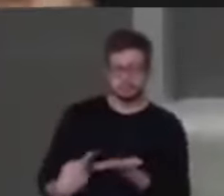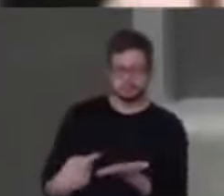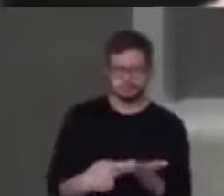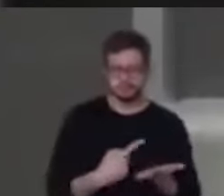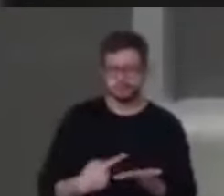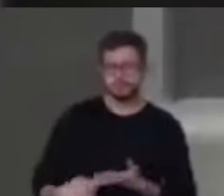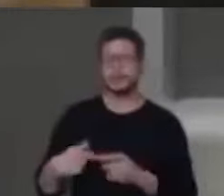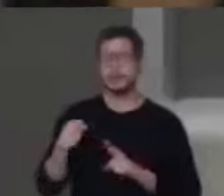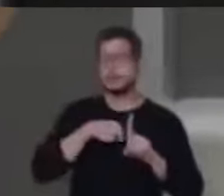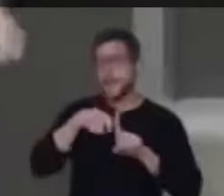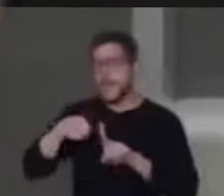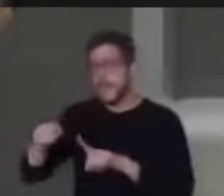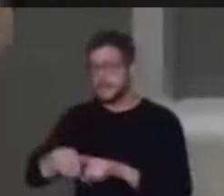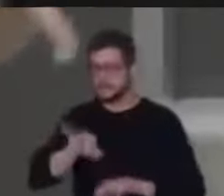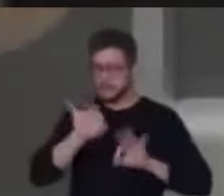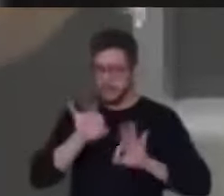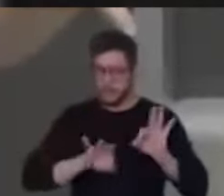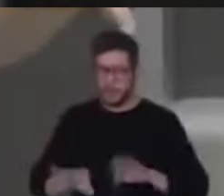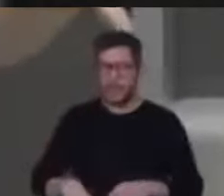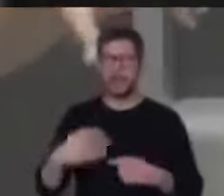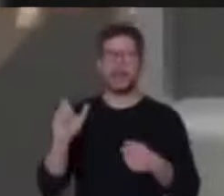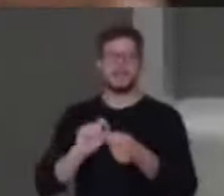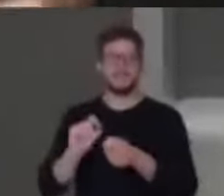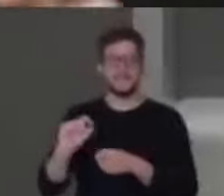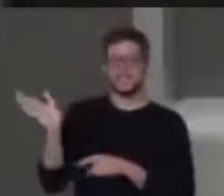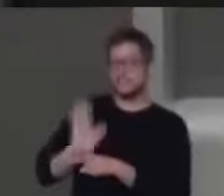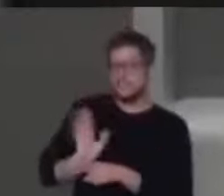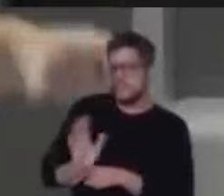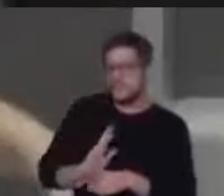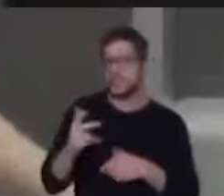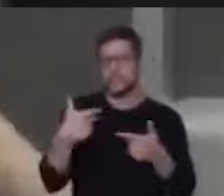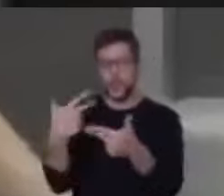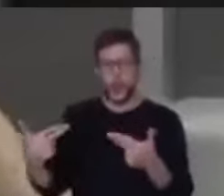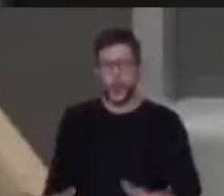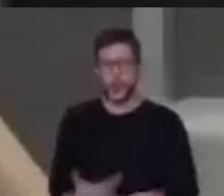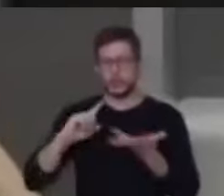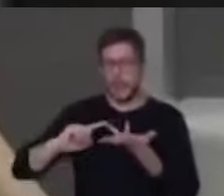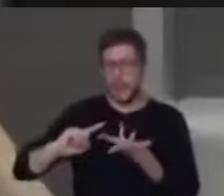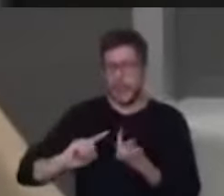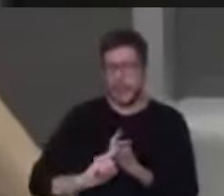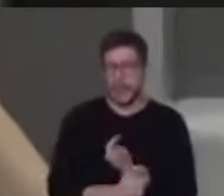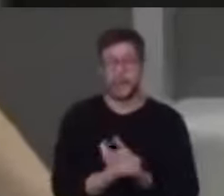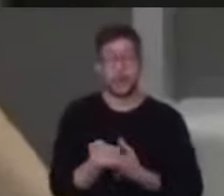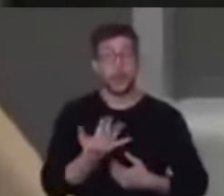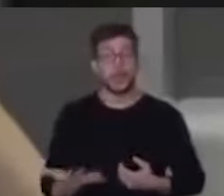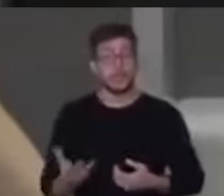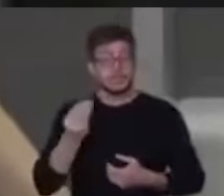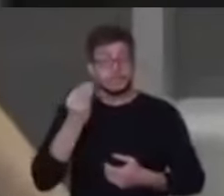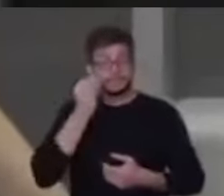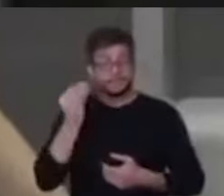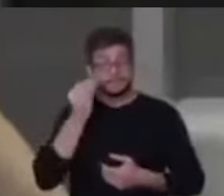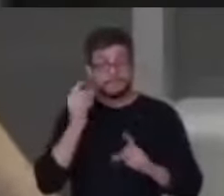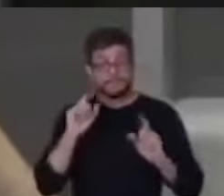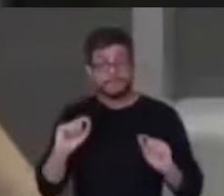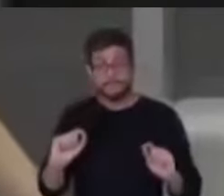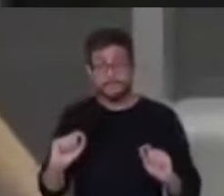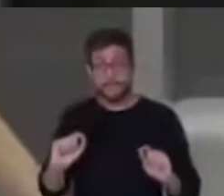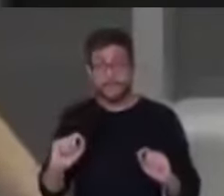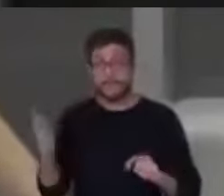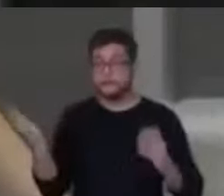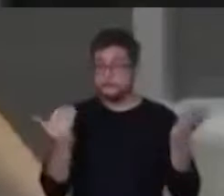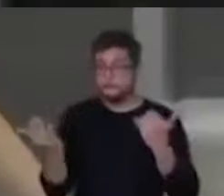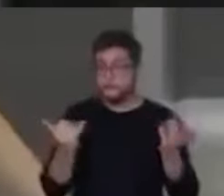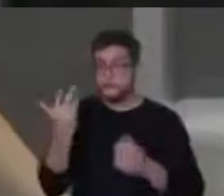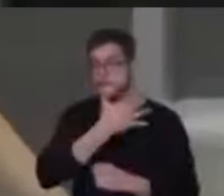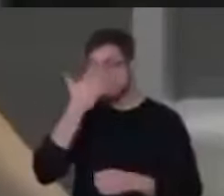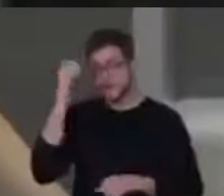bem elaborados, tentaram de toda sorte fazer com que este ato fosse um ato que pudesse ter bastantes pessoas.